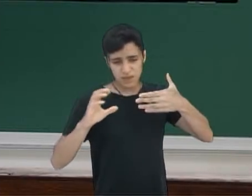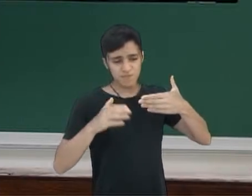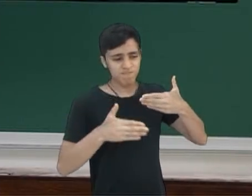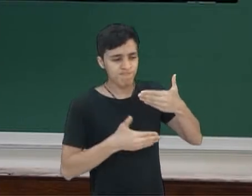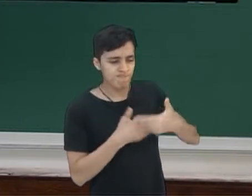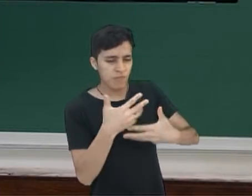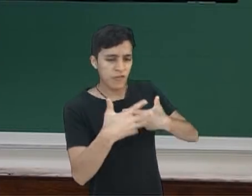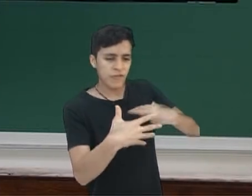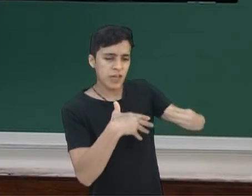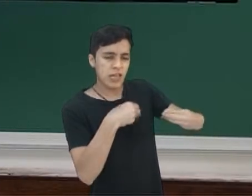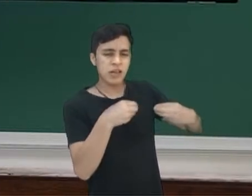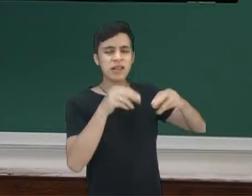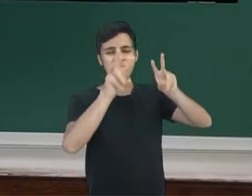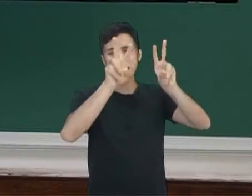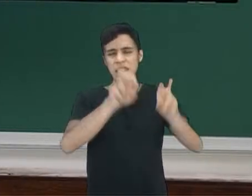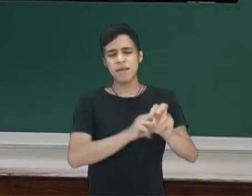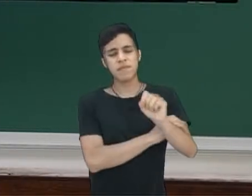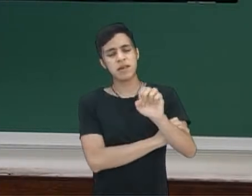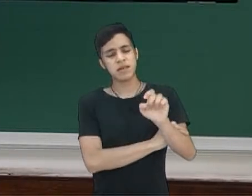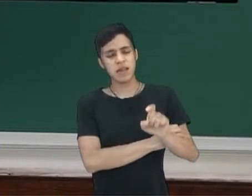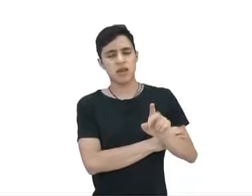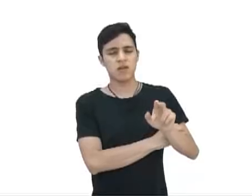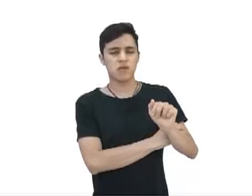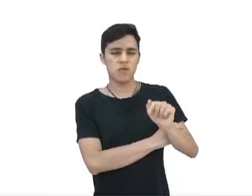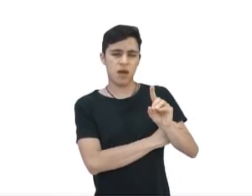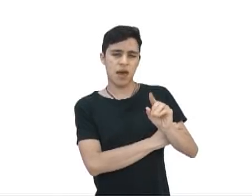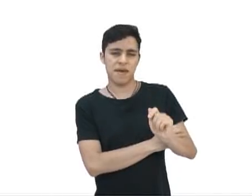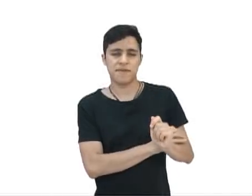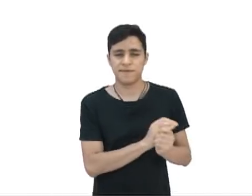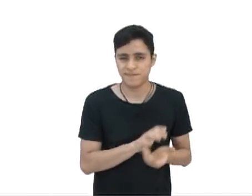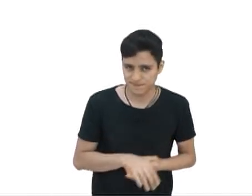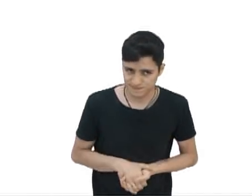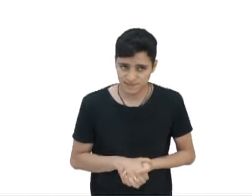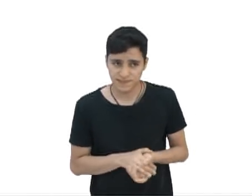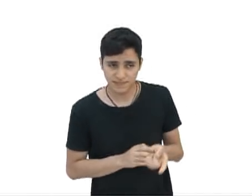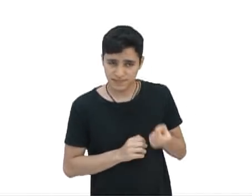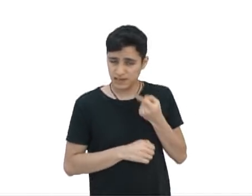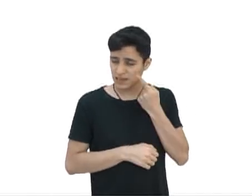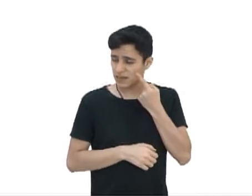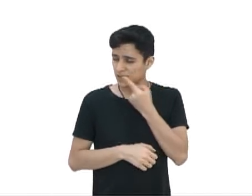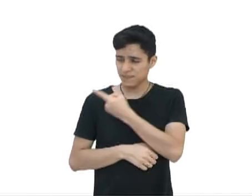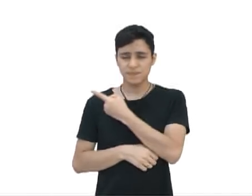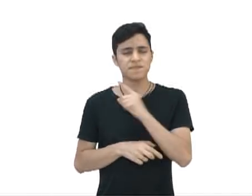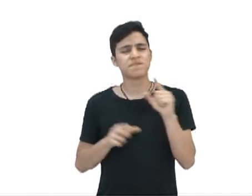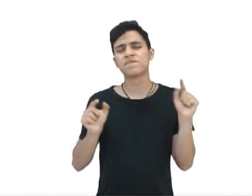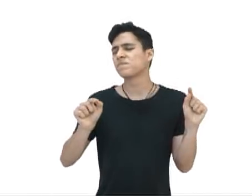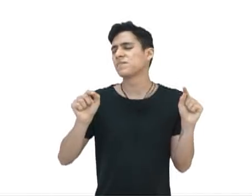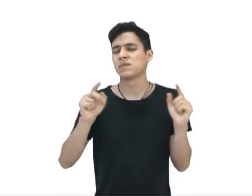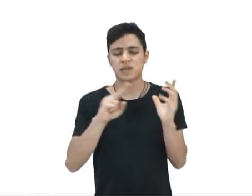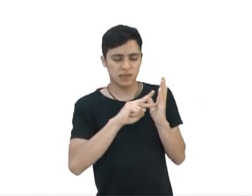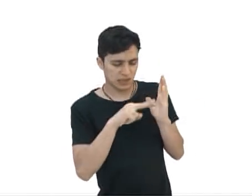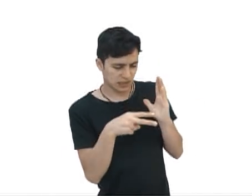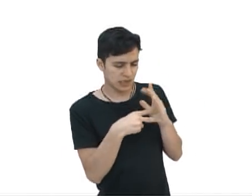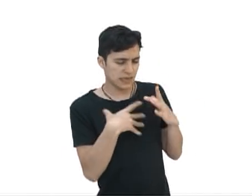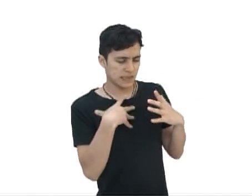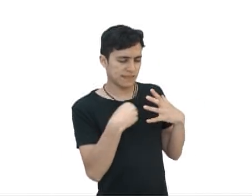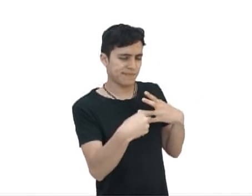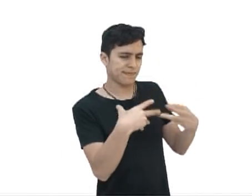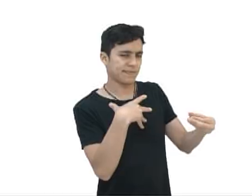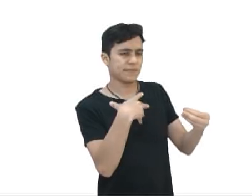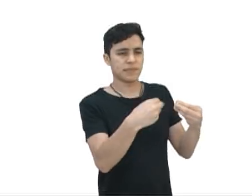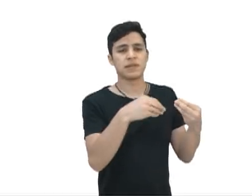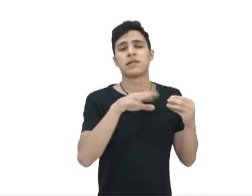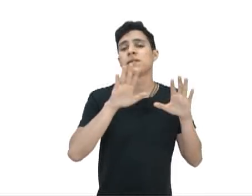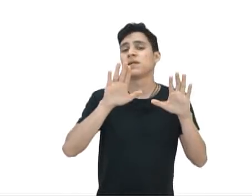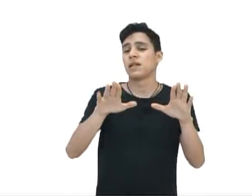sexuada? Então vamos ver se você acertou. Olha só, a reprodução sexuada é aquela reprodução que envolve